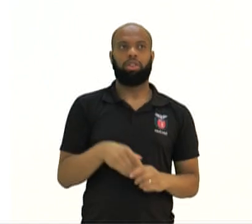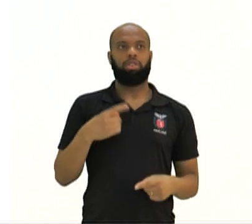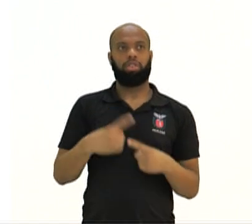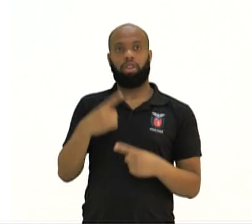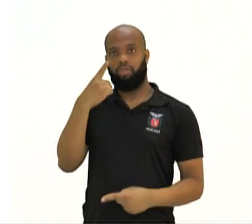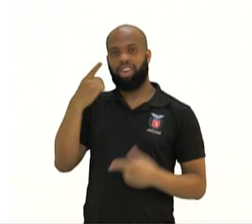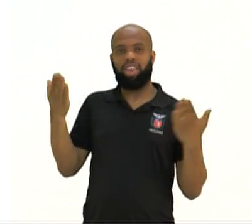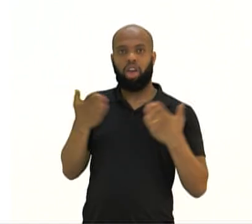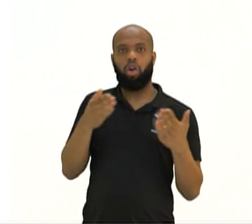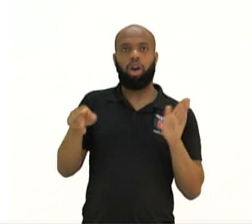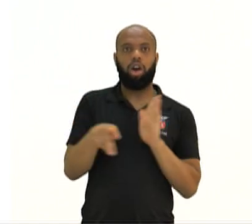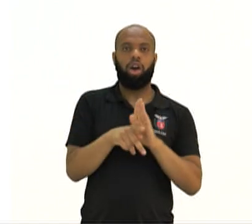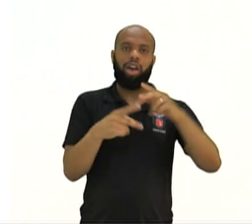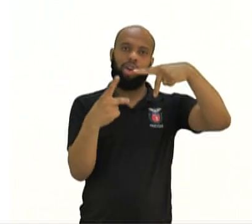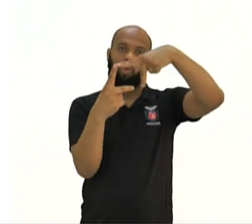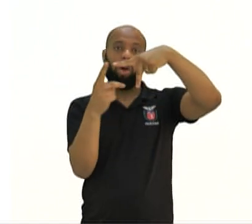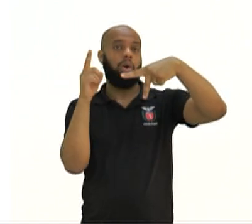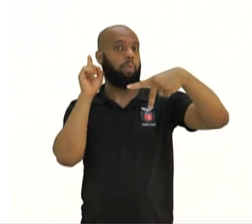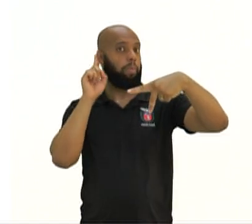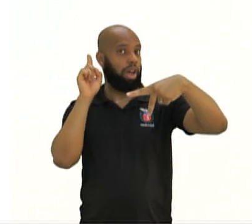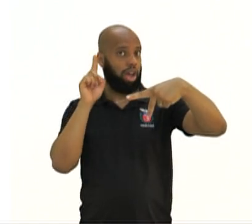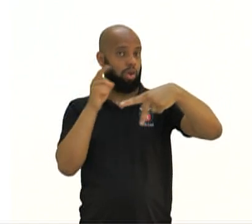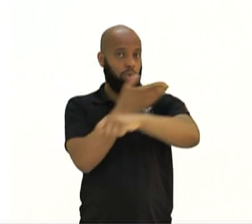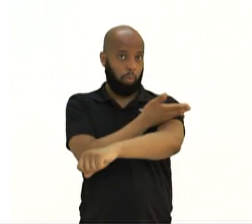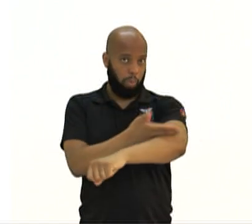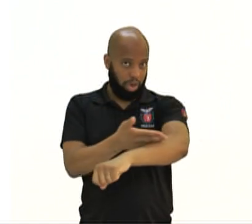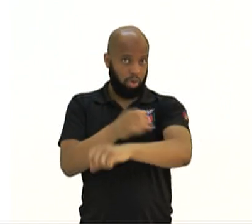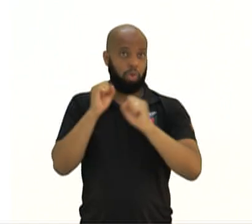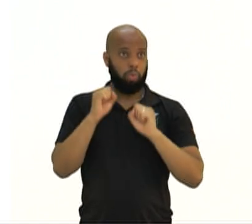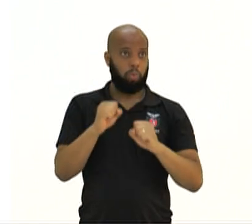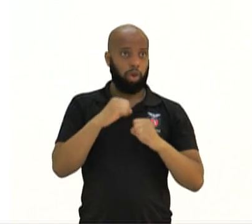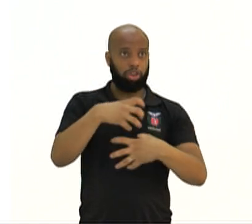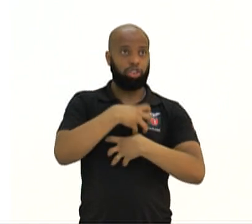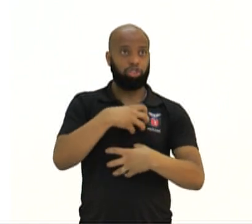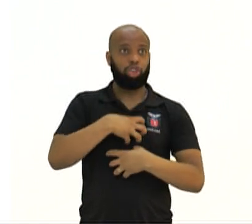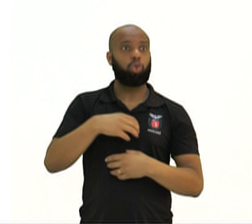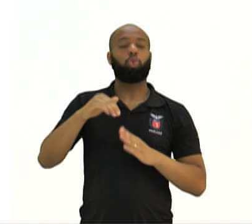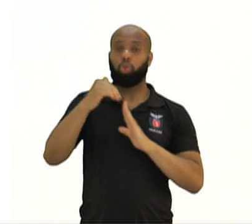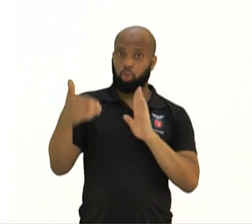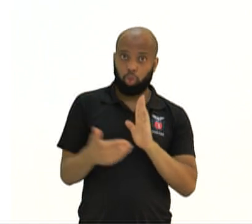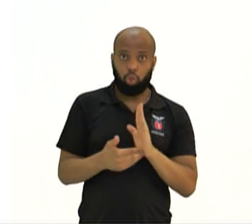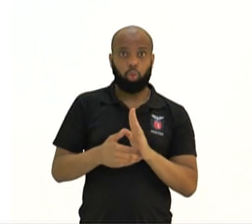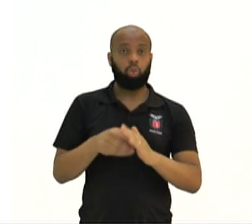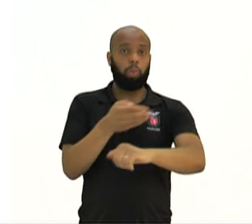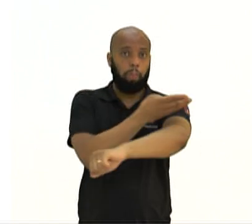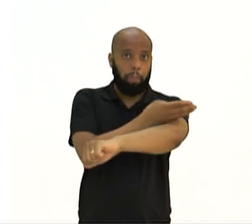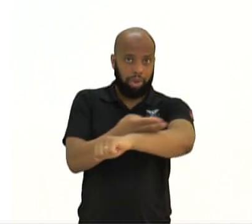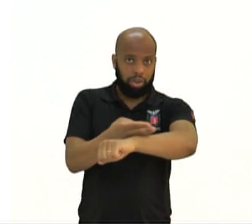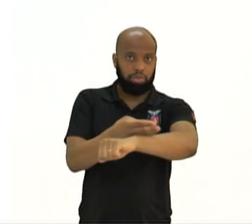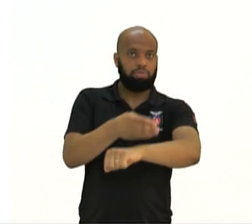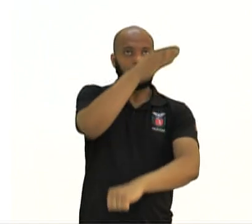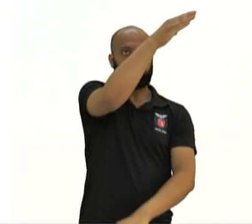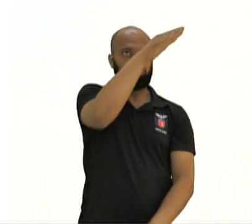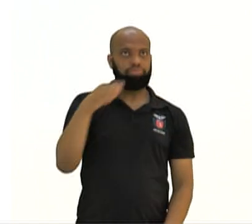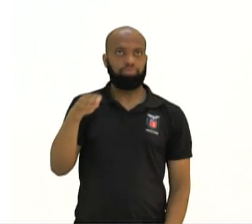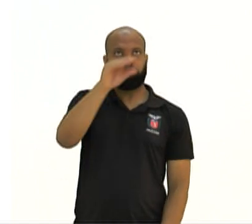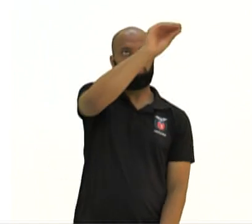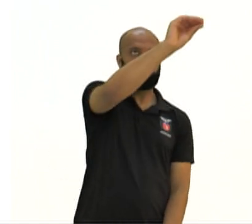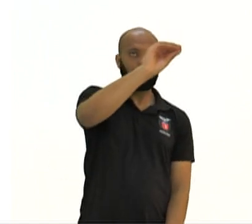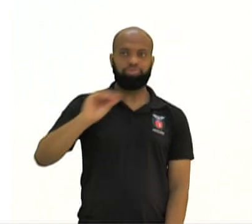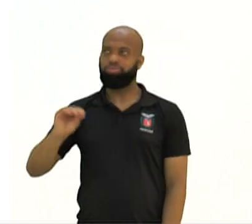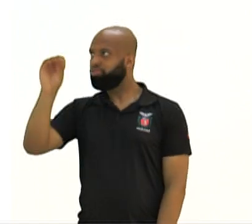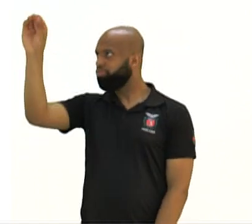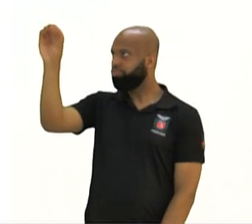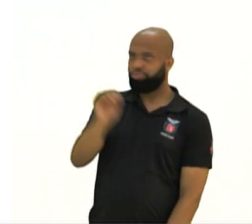casa branca, ele se pode movimentar, né, nas duas diagonais, aqui seguindo sempre pelas casas brancas. Ou